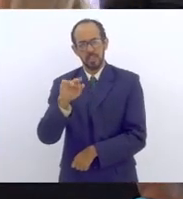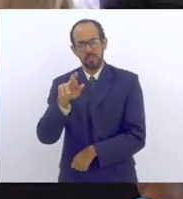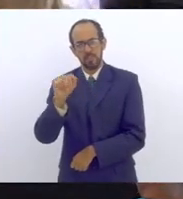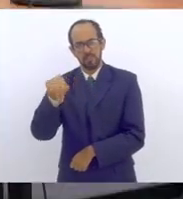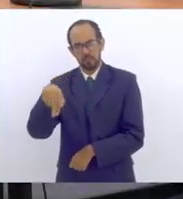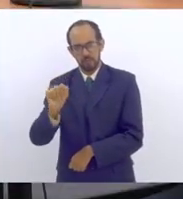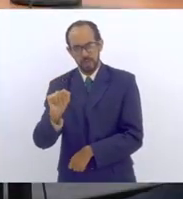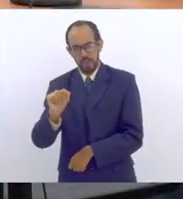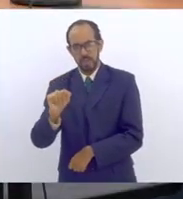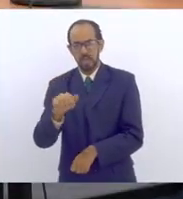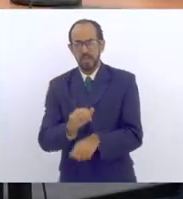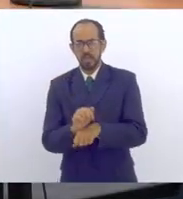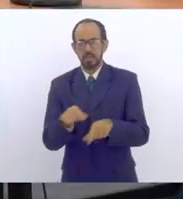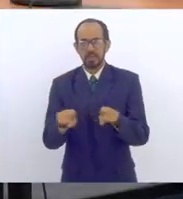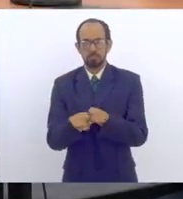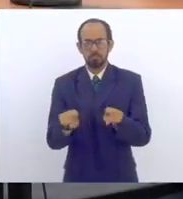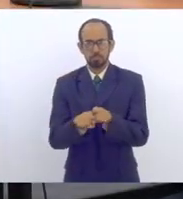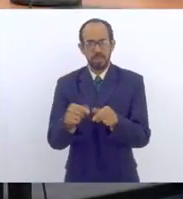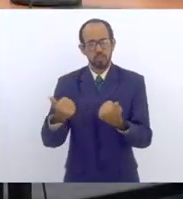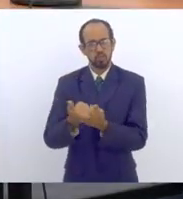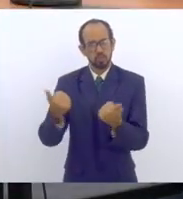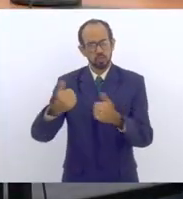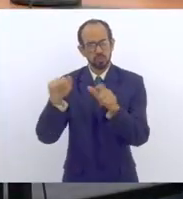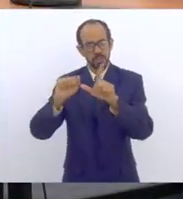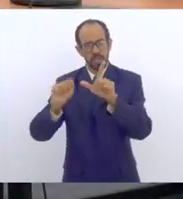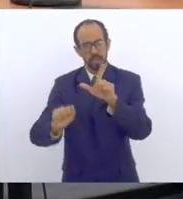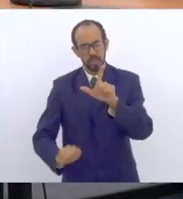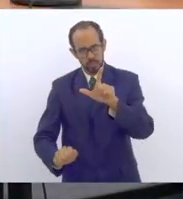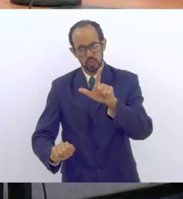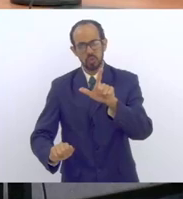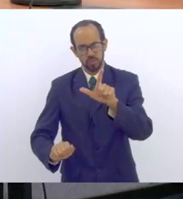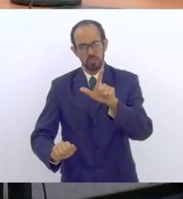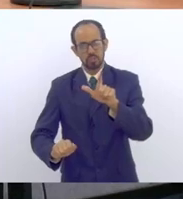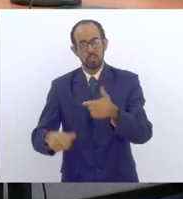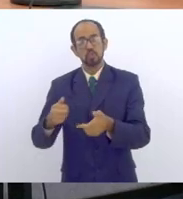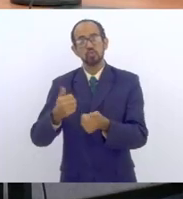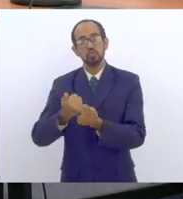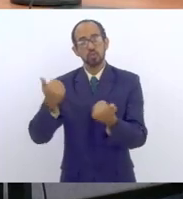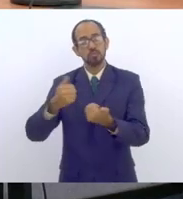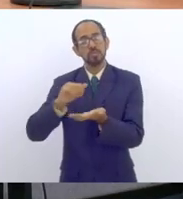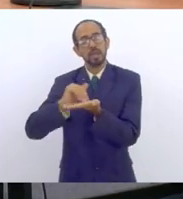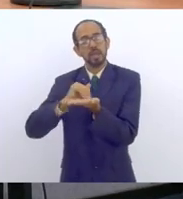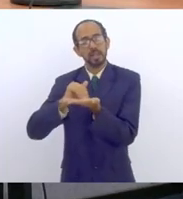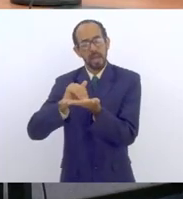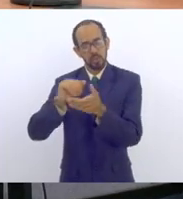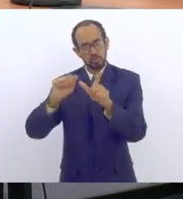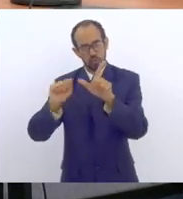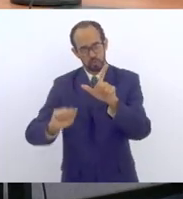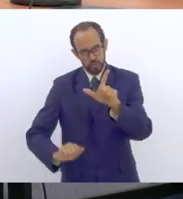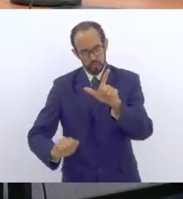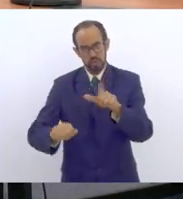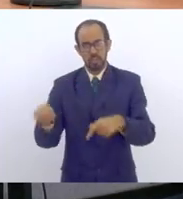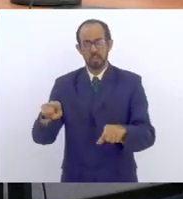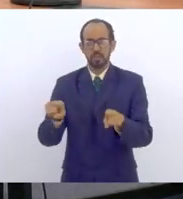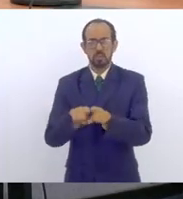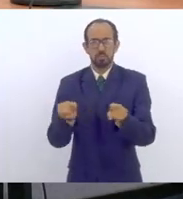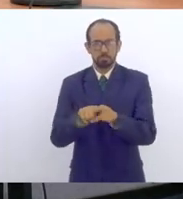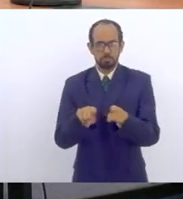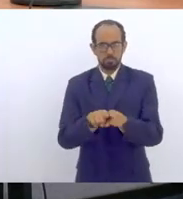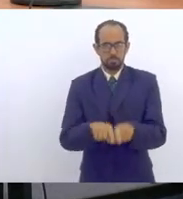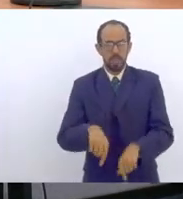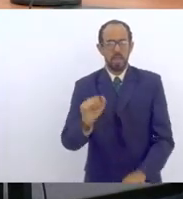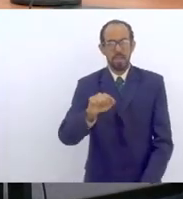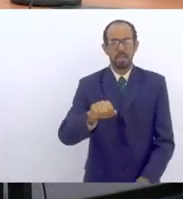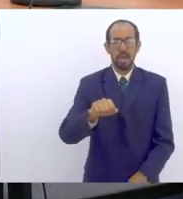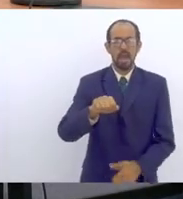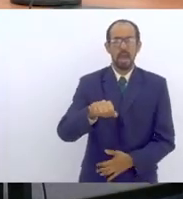subsecretário de logística Nesta mesma secretaria também foi assessor de Conselheiro na agência reguladora de